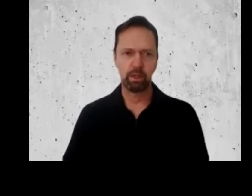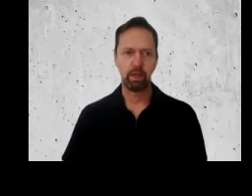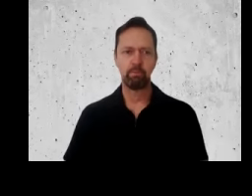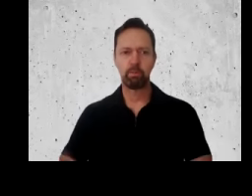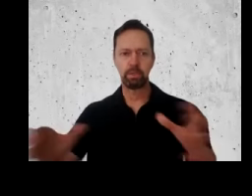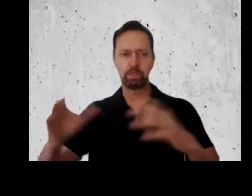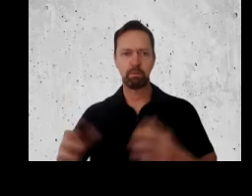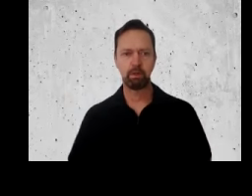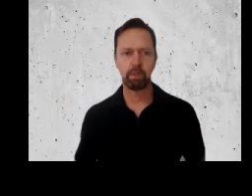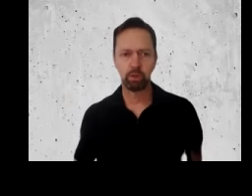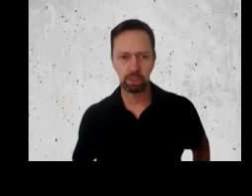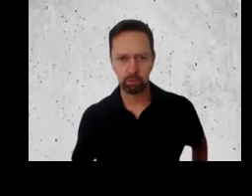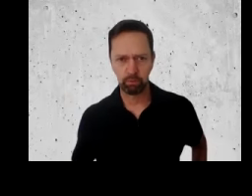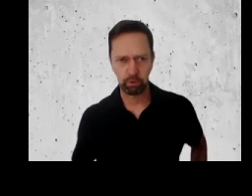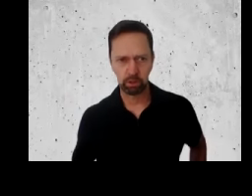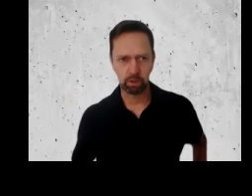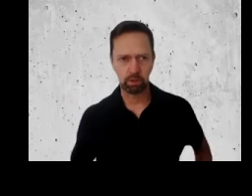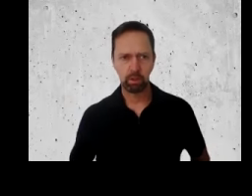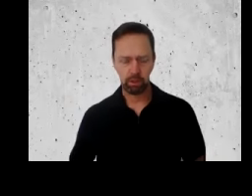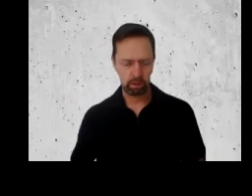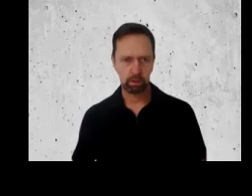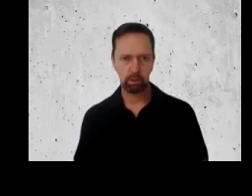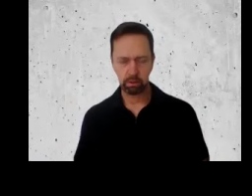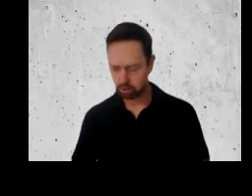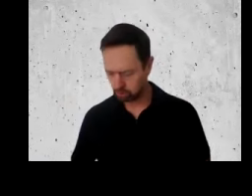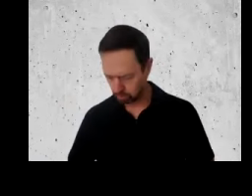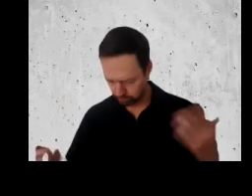isso, é bom para a gente ter uma noção